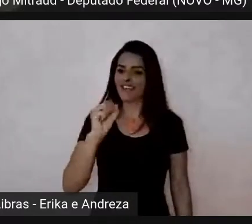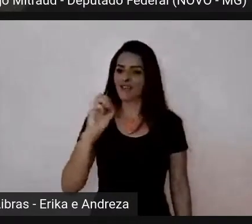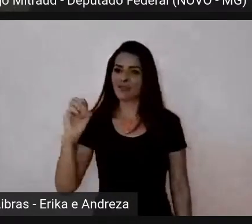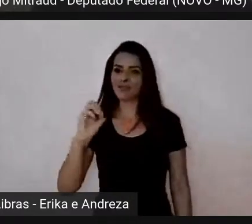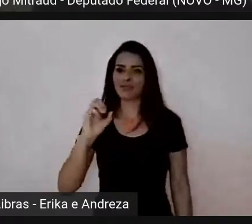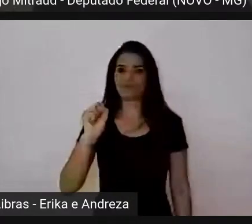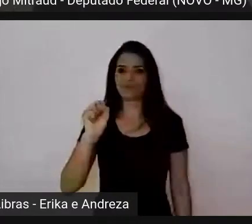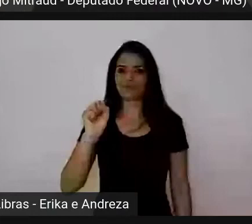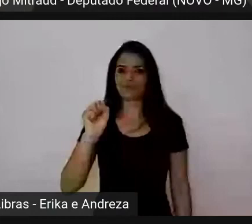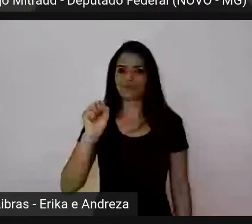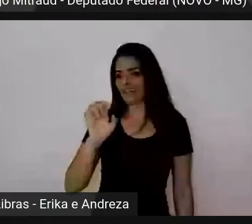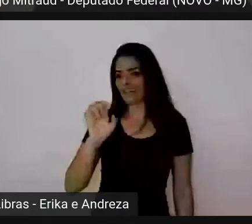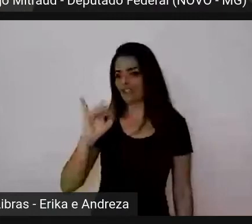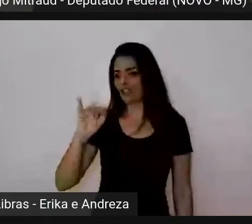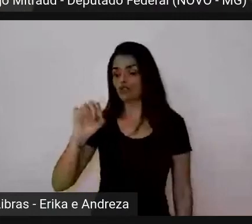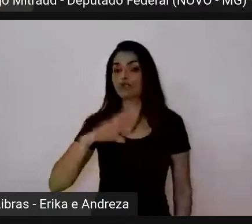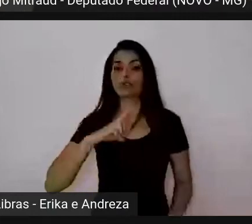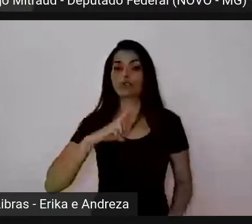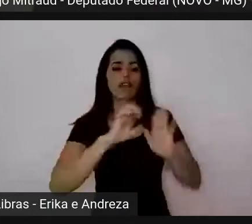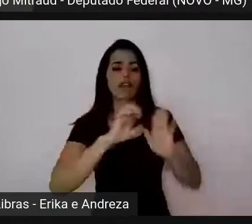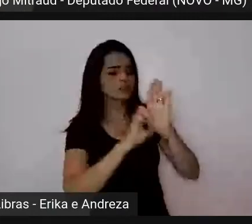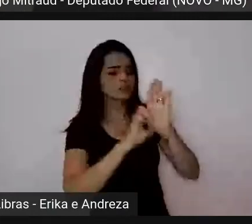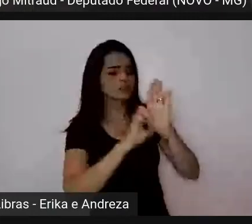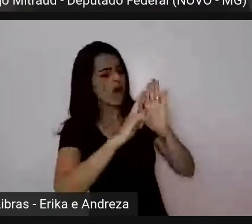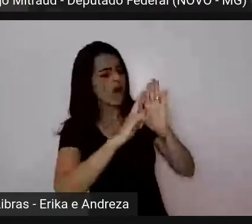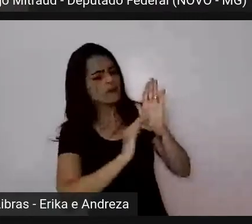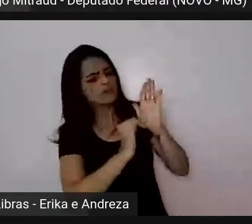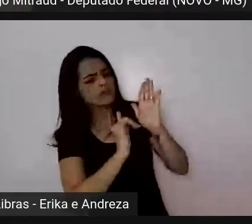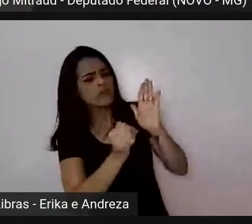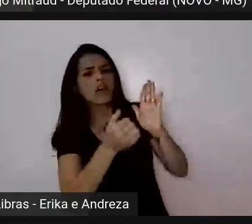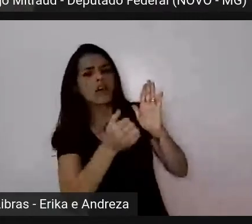tem ali um edital com os requisitos para ocupar essa vaga,